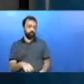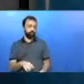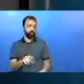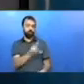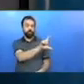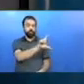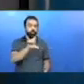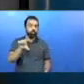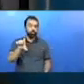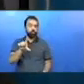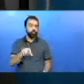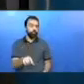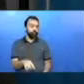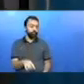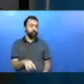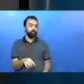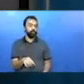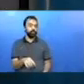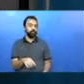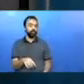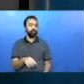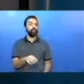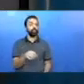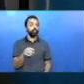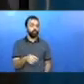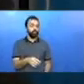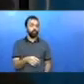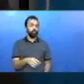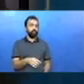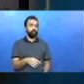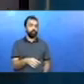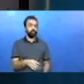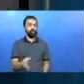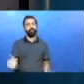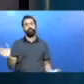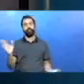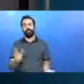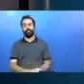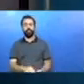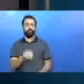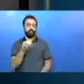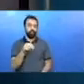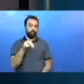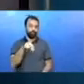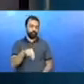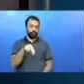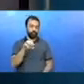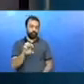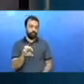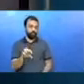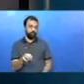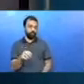aqui? Vamos olhar. Olha, tem né. Tem bo e tem né. Mas, professora, tem o S com A antes e a nossa palavra